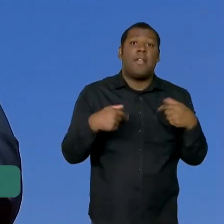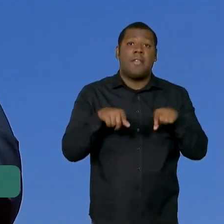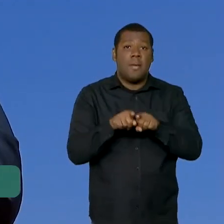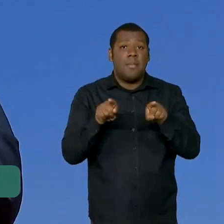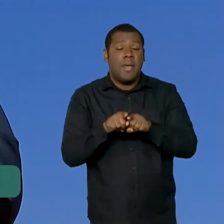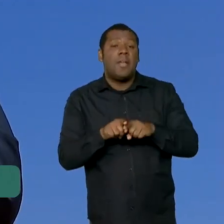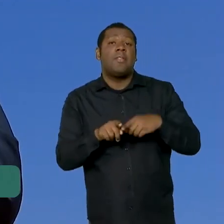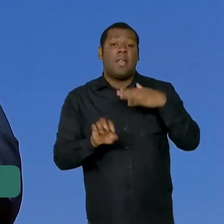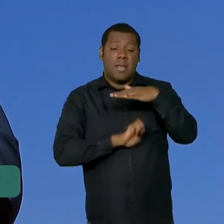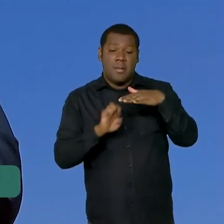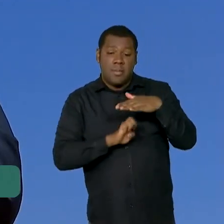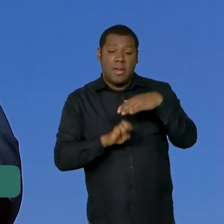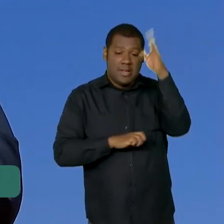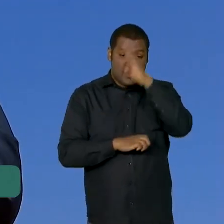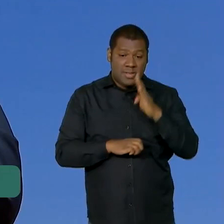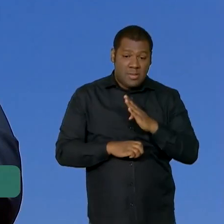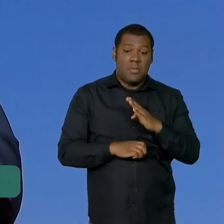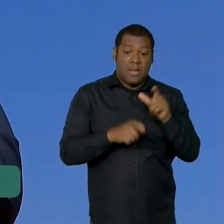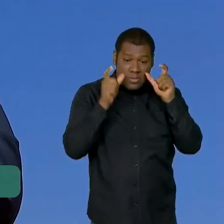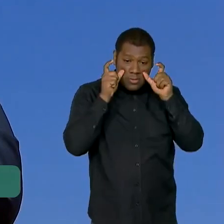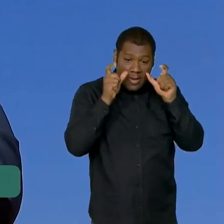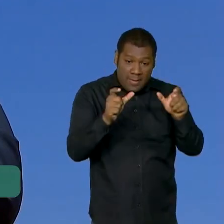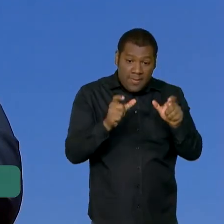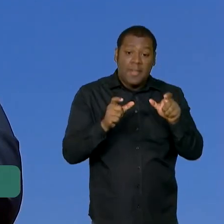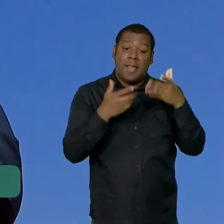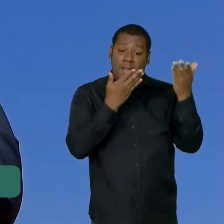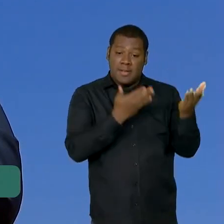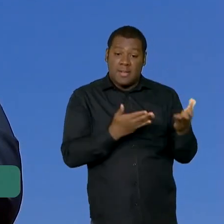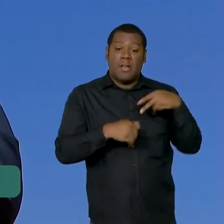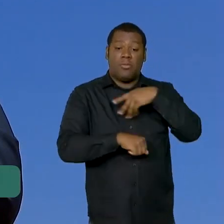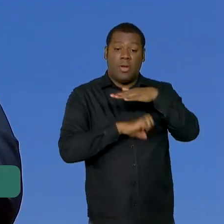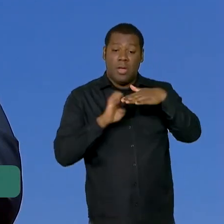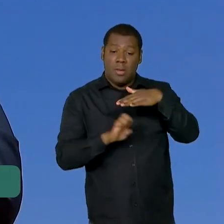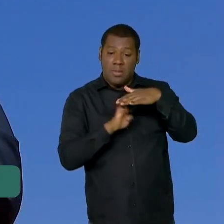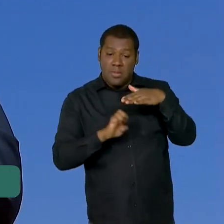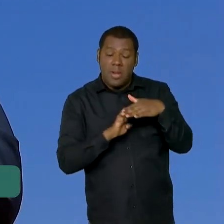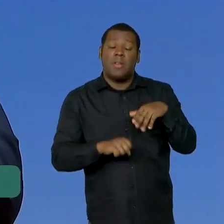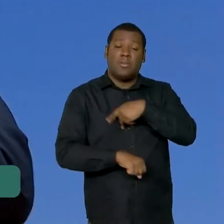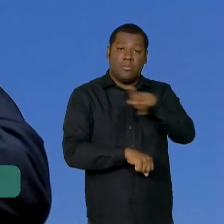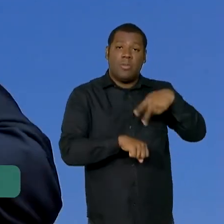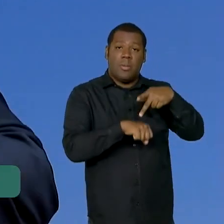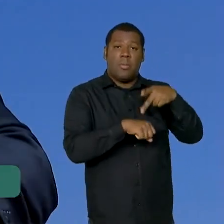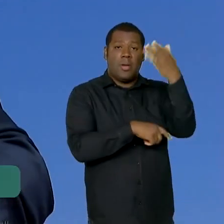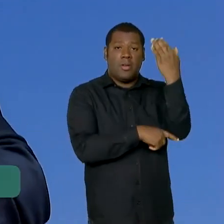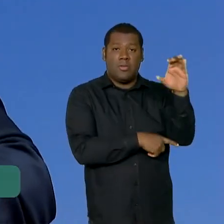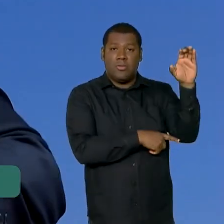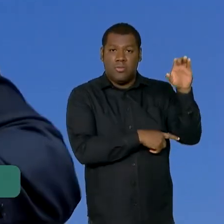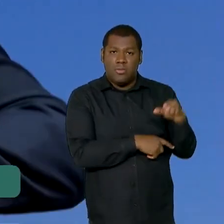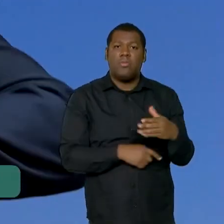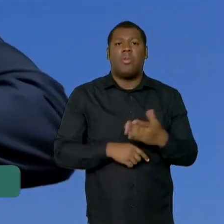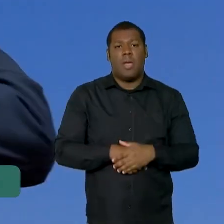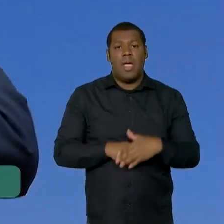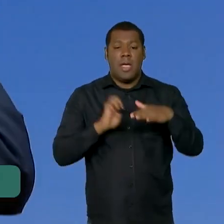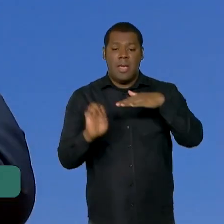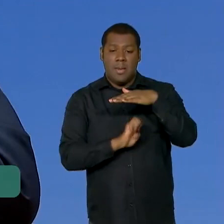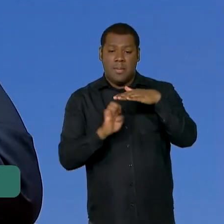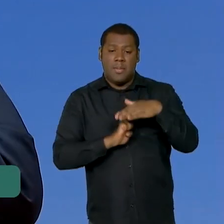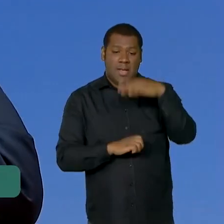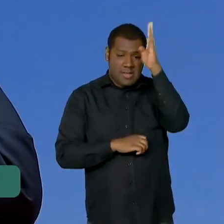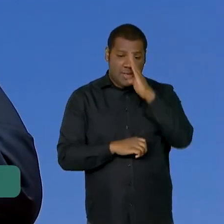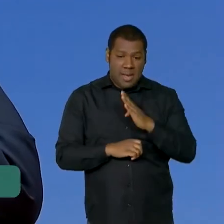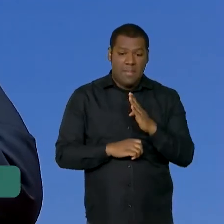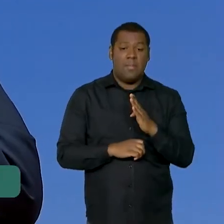brasileiras em processo de internacionalização. São hoje mais ou menos 70 empresas brasileiras